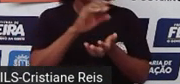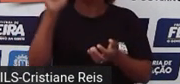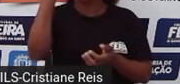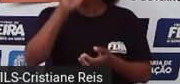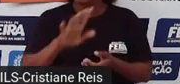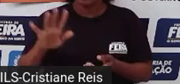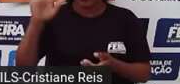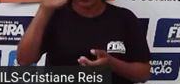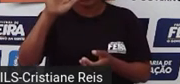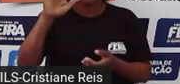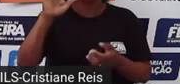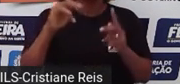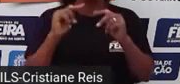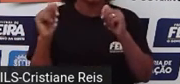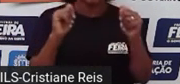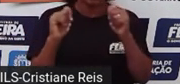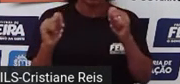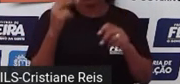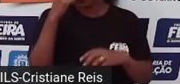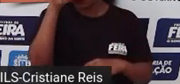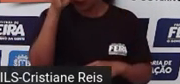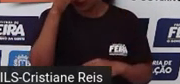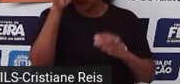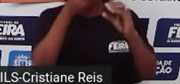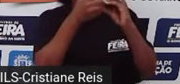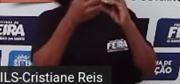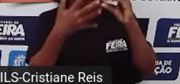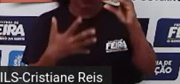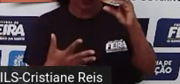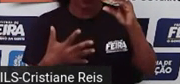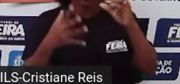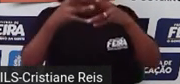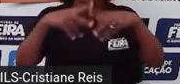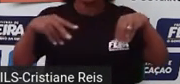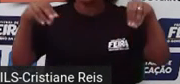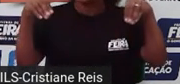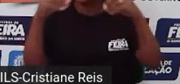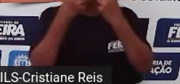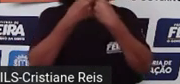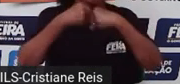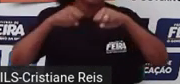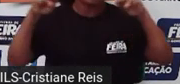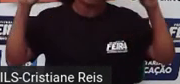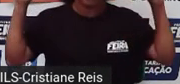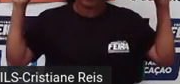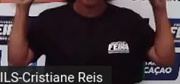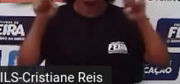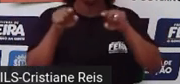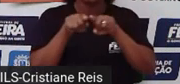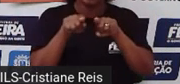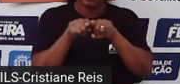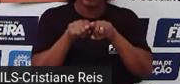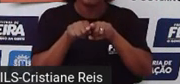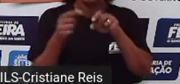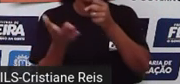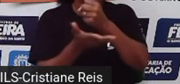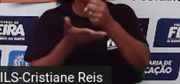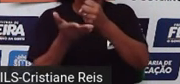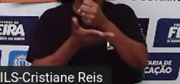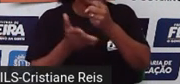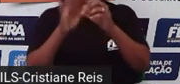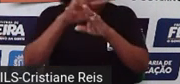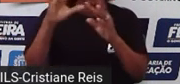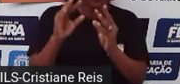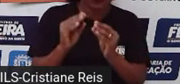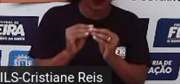história de economia e de aspectos físicos ele também é gigantesco foi bem básica nossa